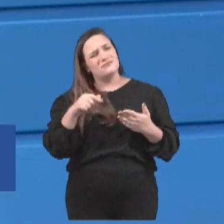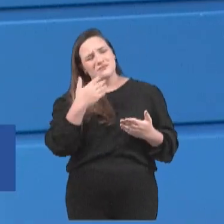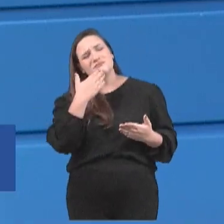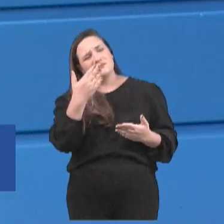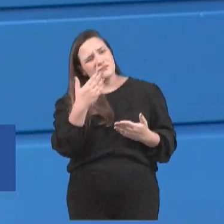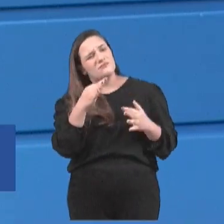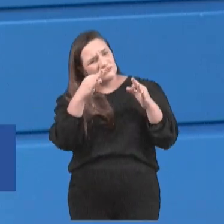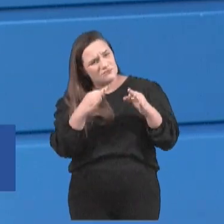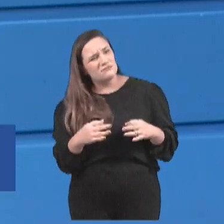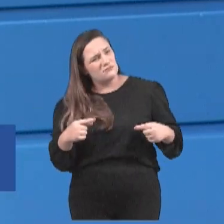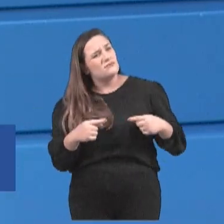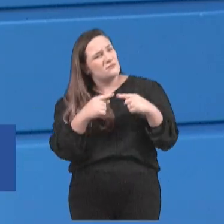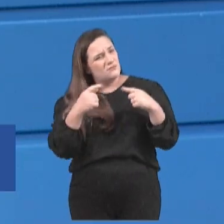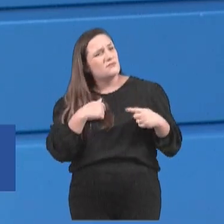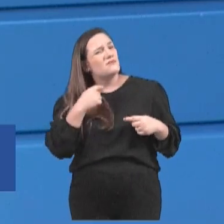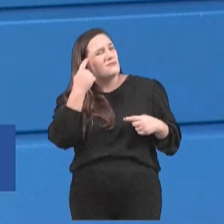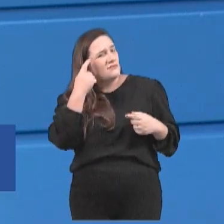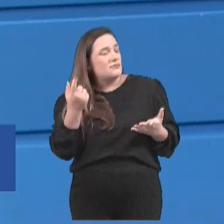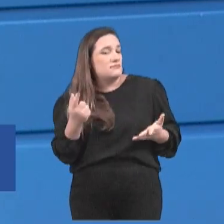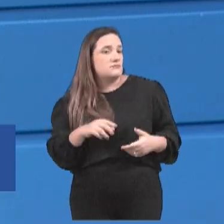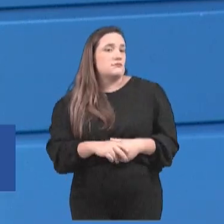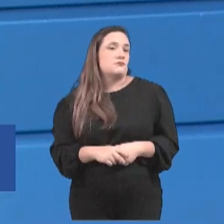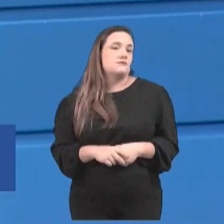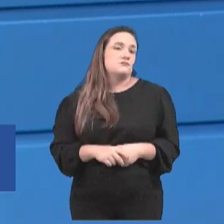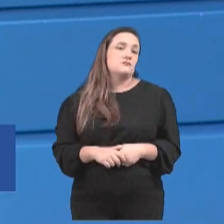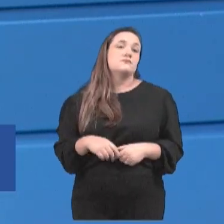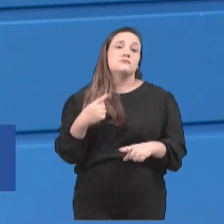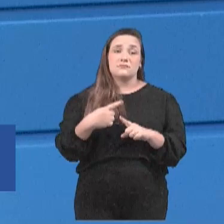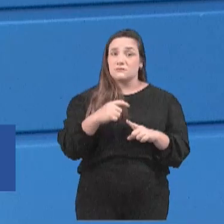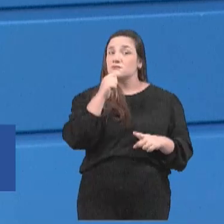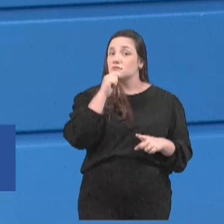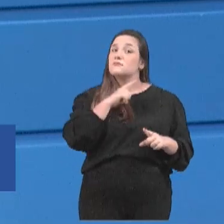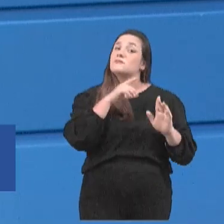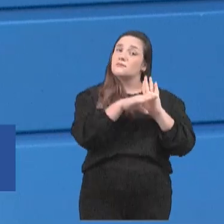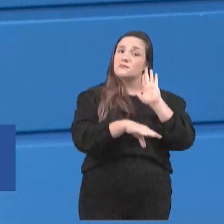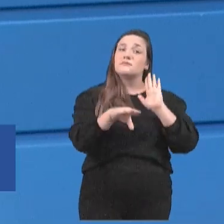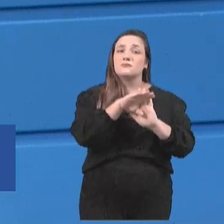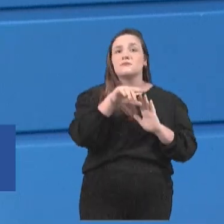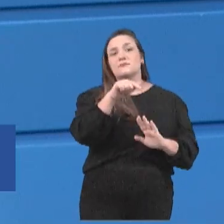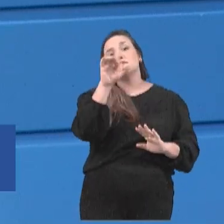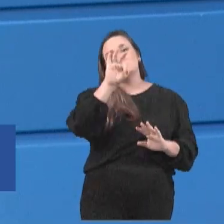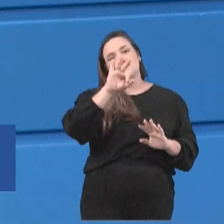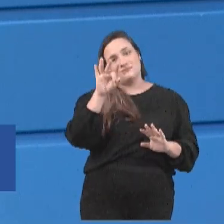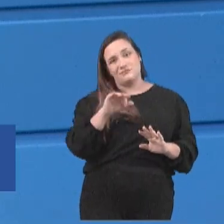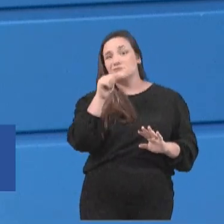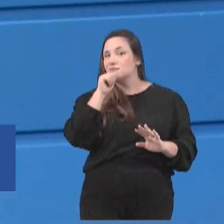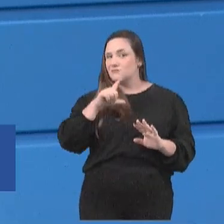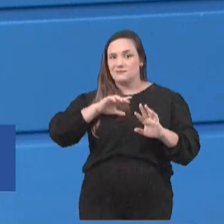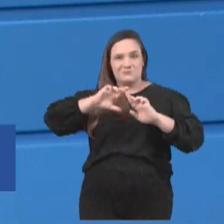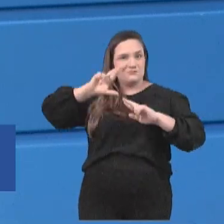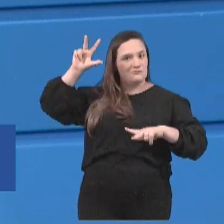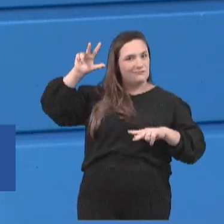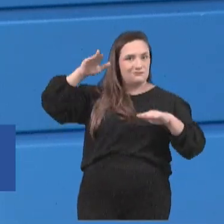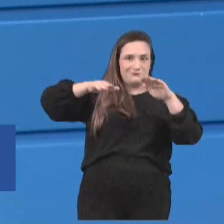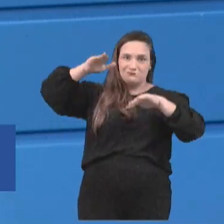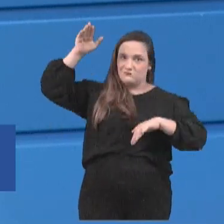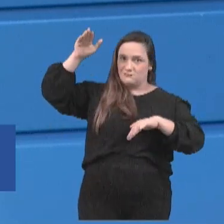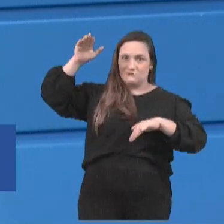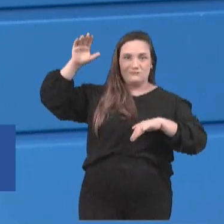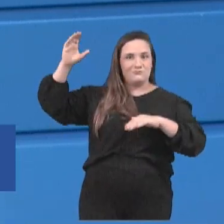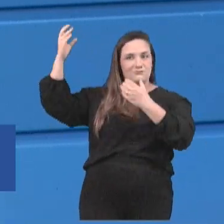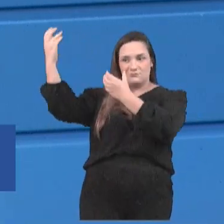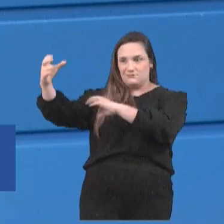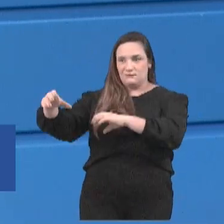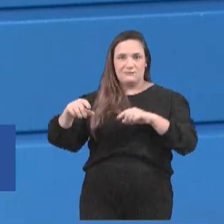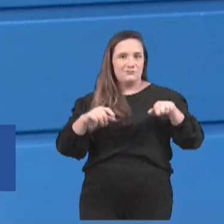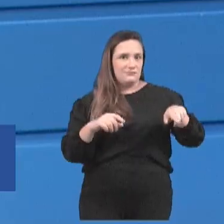reivindicação justa, porque mesmo com os 7% que foi dado, ainda há uma diferença muito